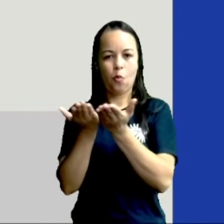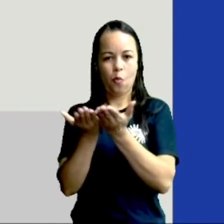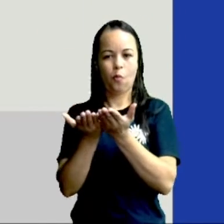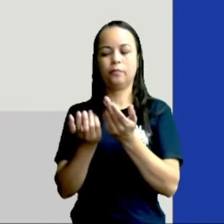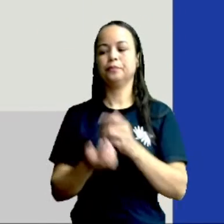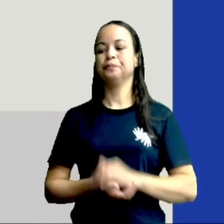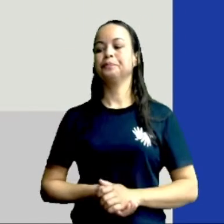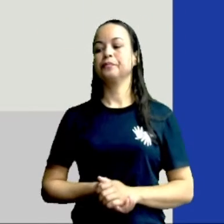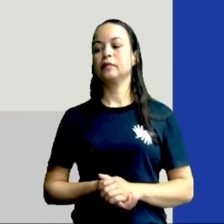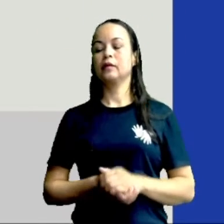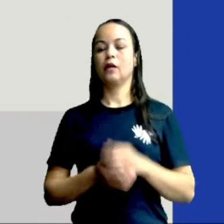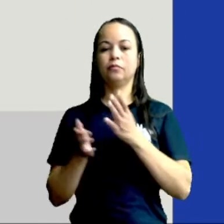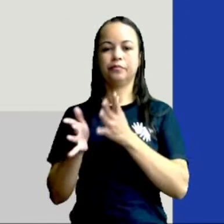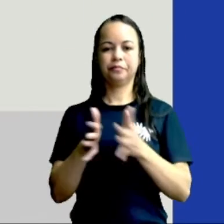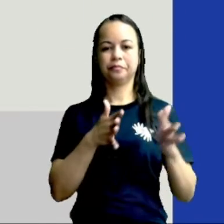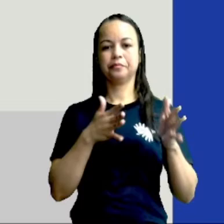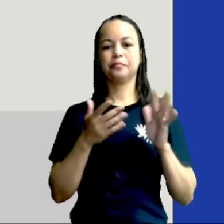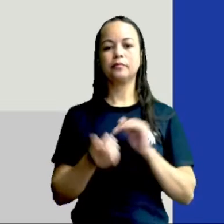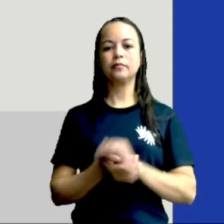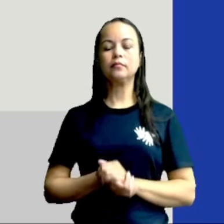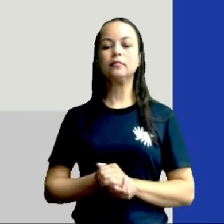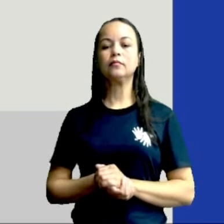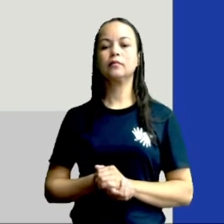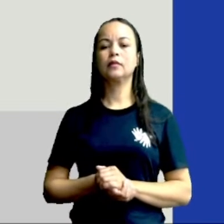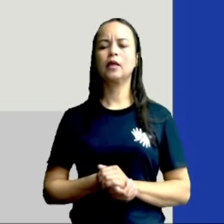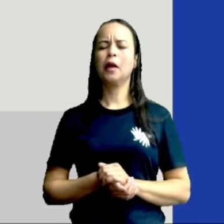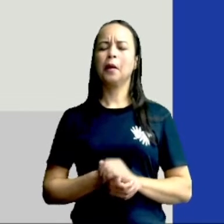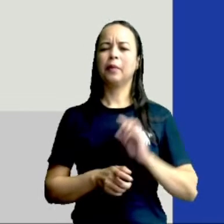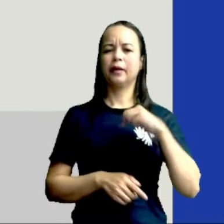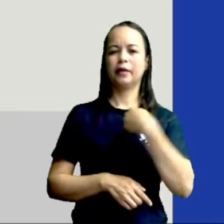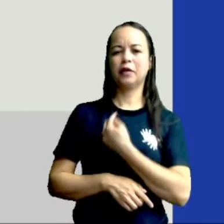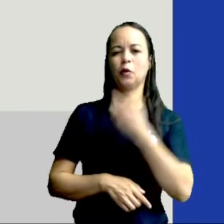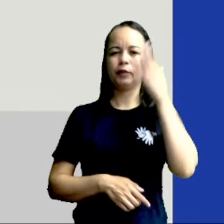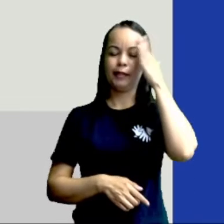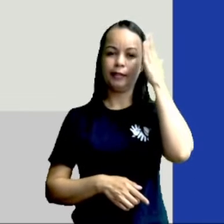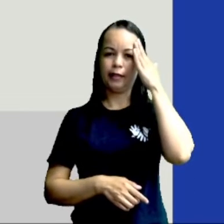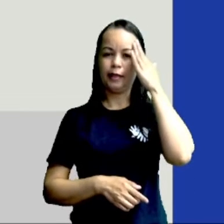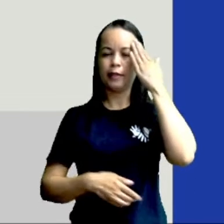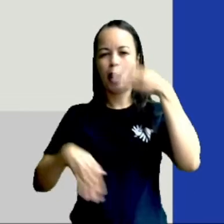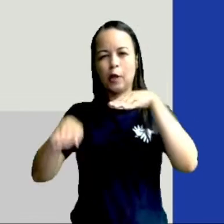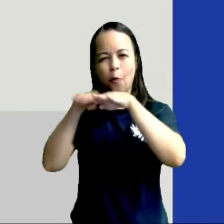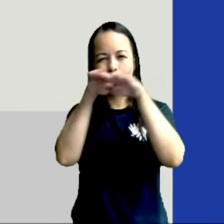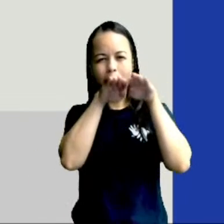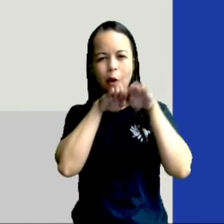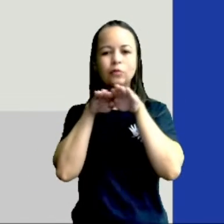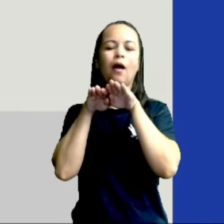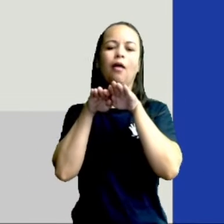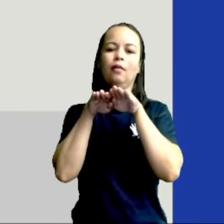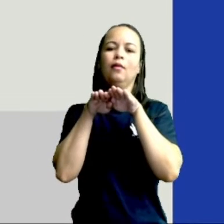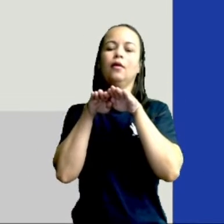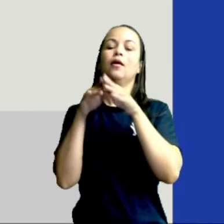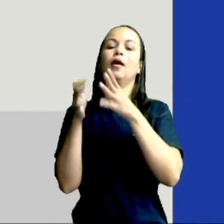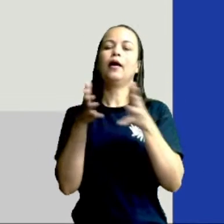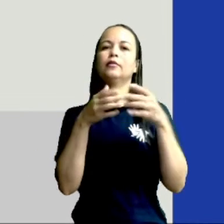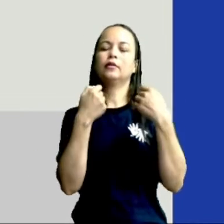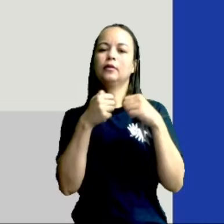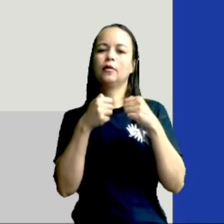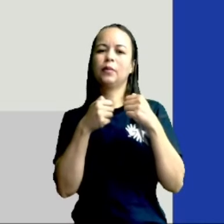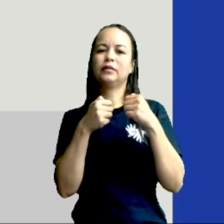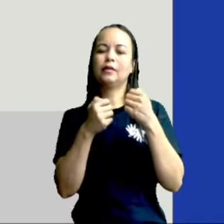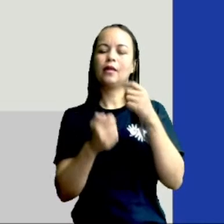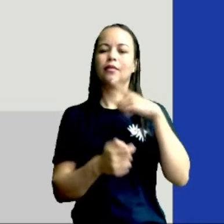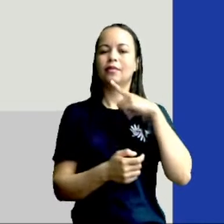que a gente possa entender. Então, para a gente entender melhor a ideia de igualdade, a gente já entendeu aí que eu preciso ter